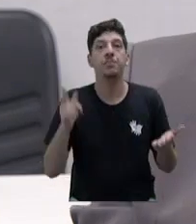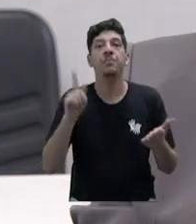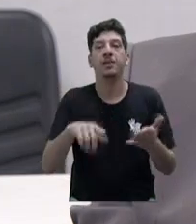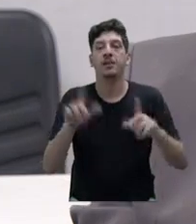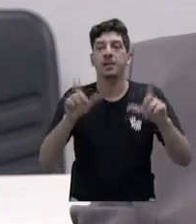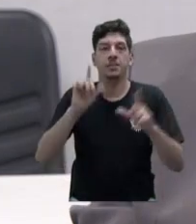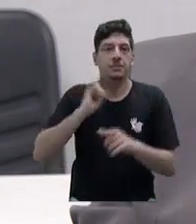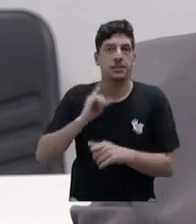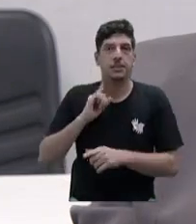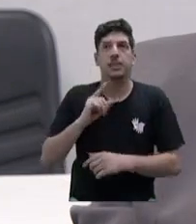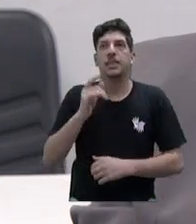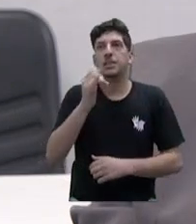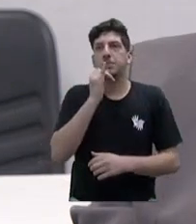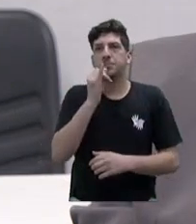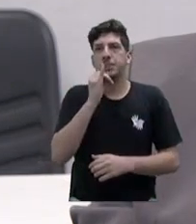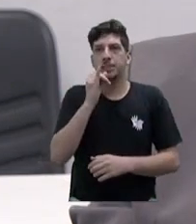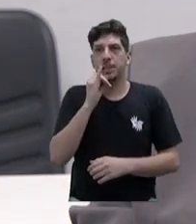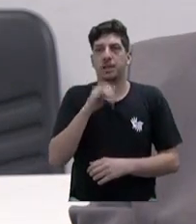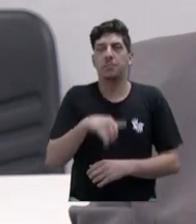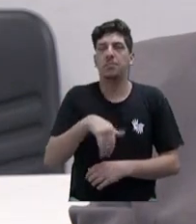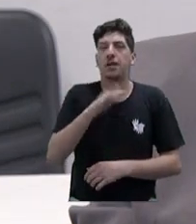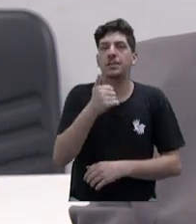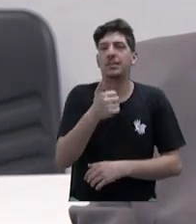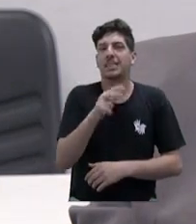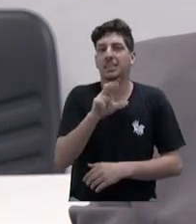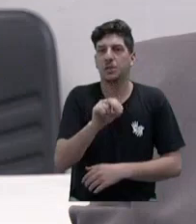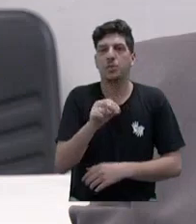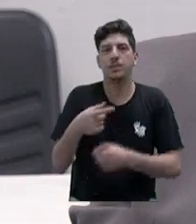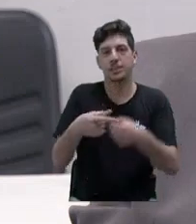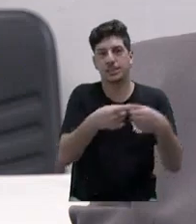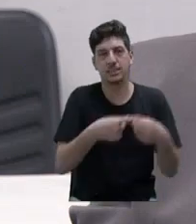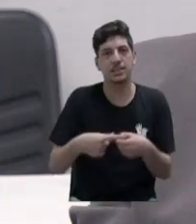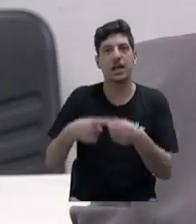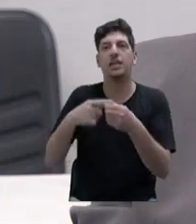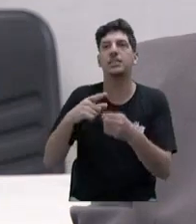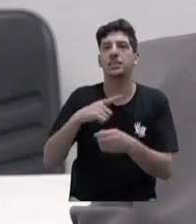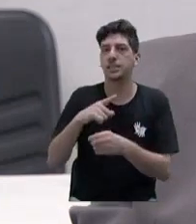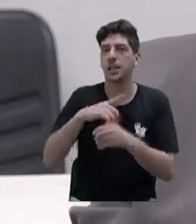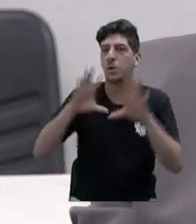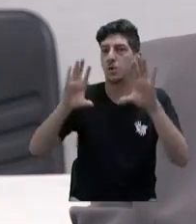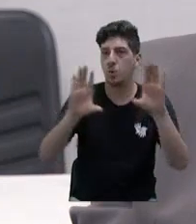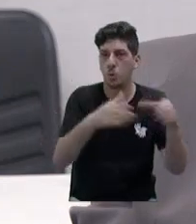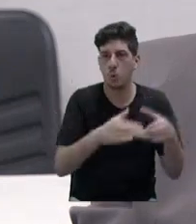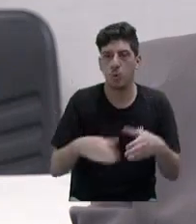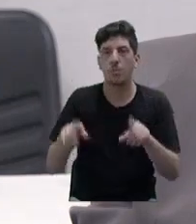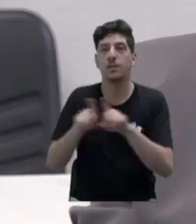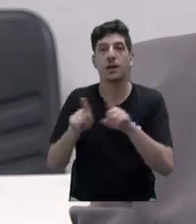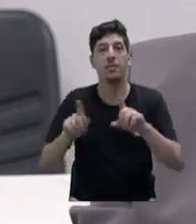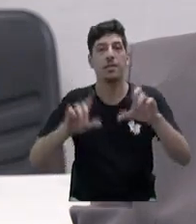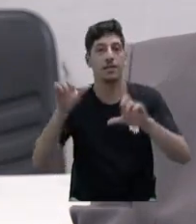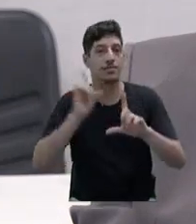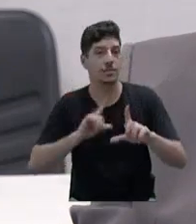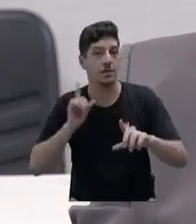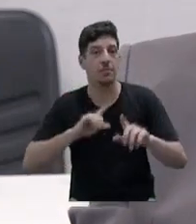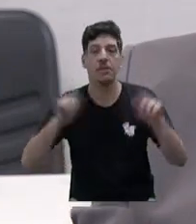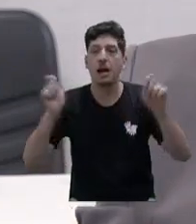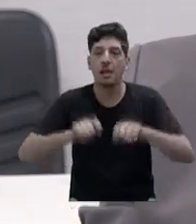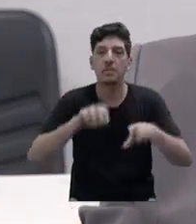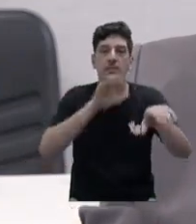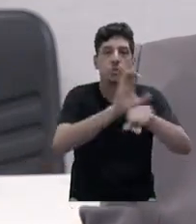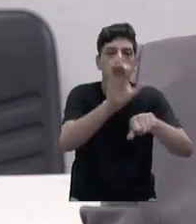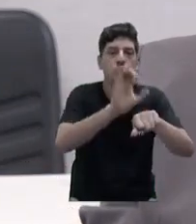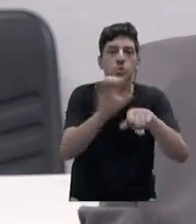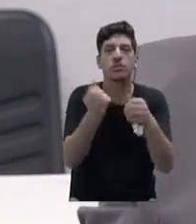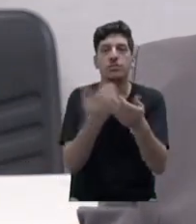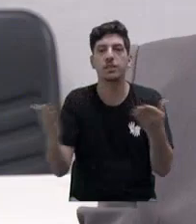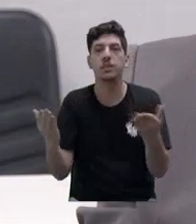por exemplo, a mais de 150 cidades já chegou a Film Commission, ela tem feito capacitação e formação juntamente